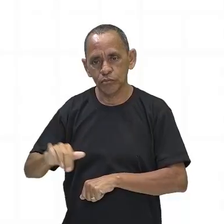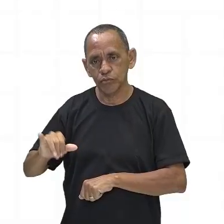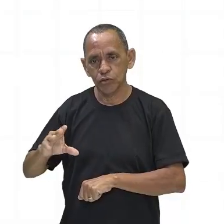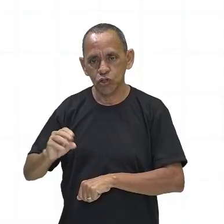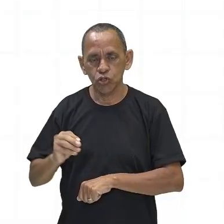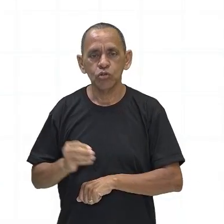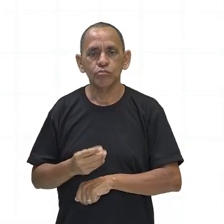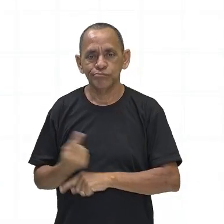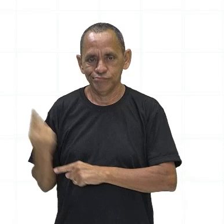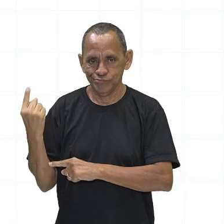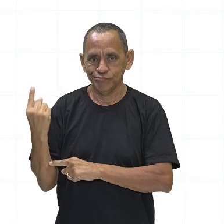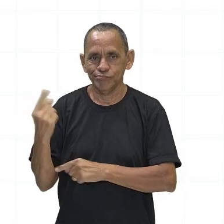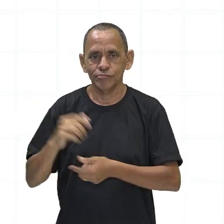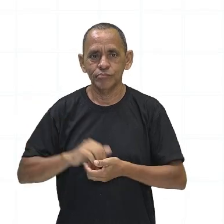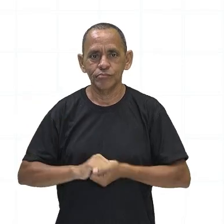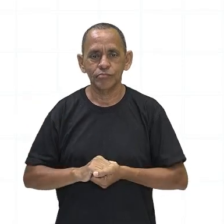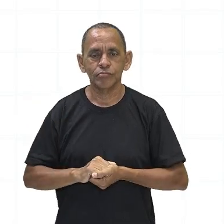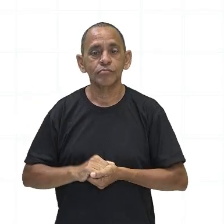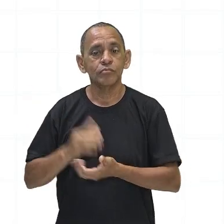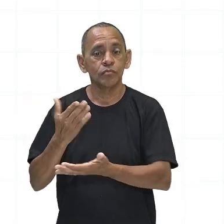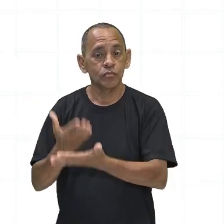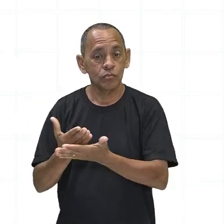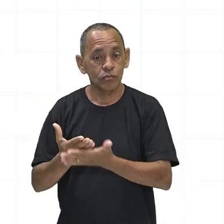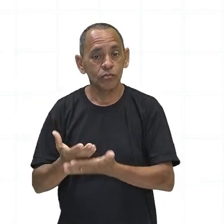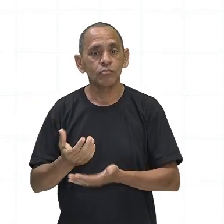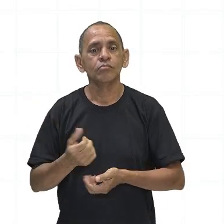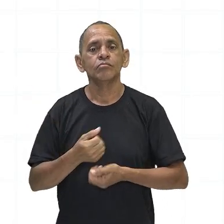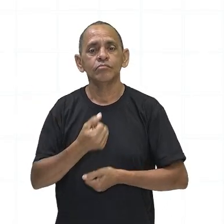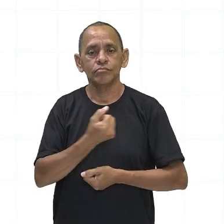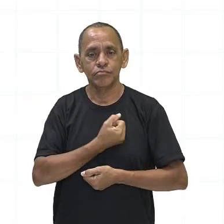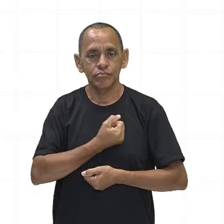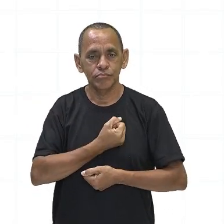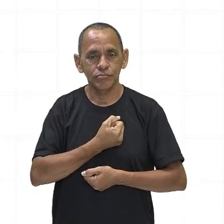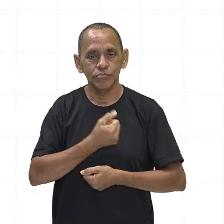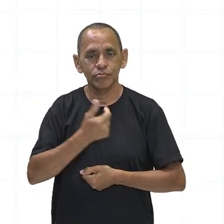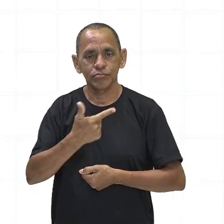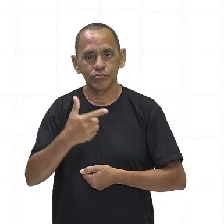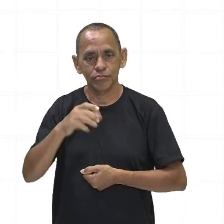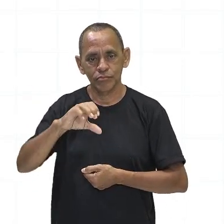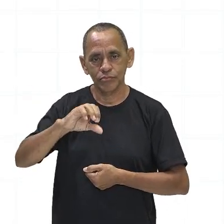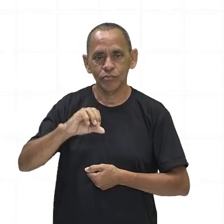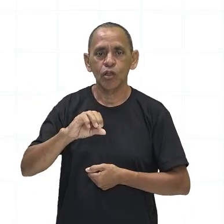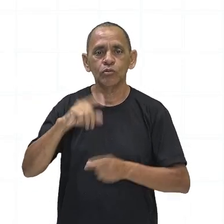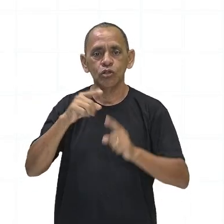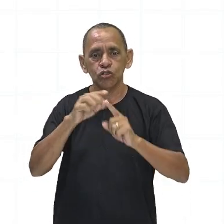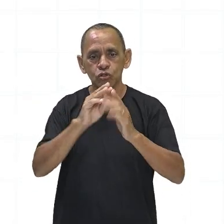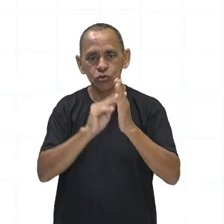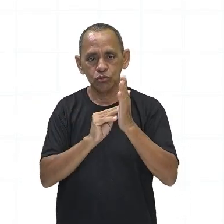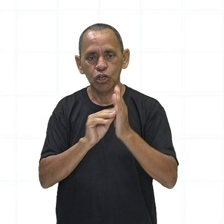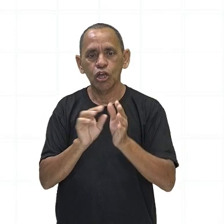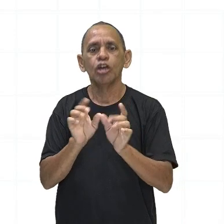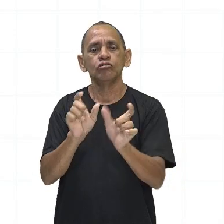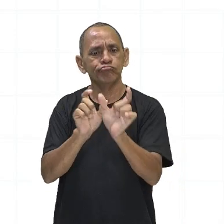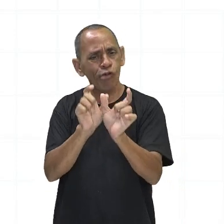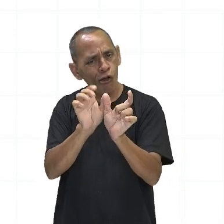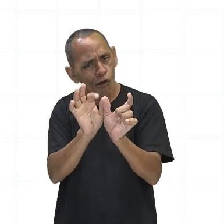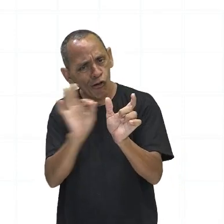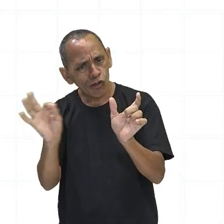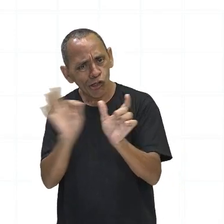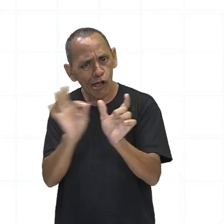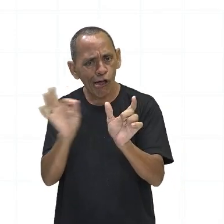hoje? Vamos lá. Aula 29, objeto de conhecimento, morfossintaxe, detalhamento, classes